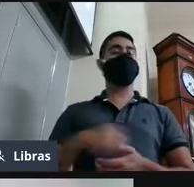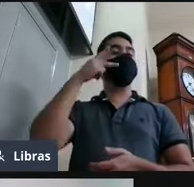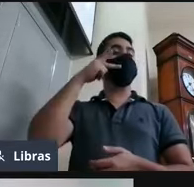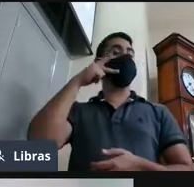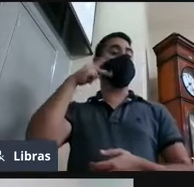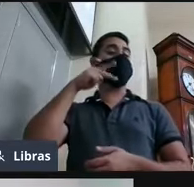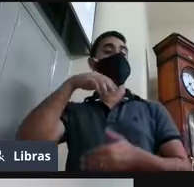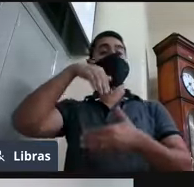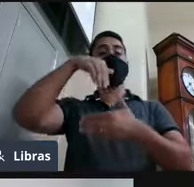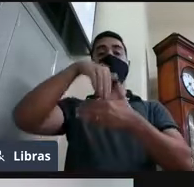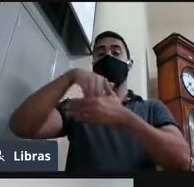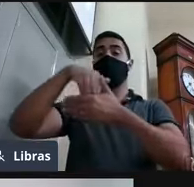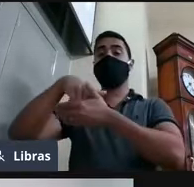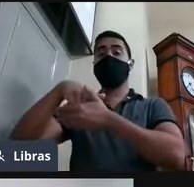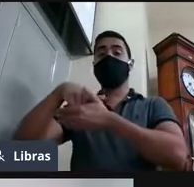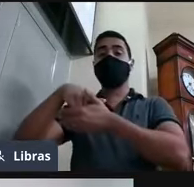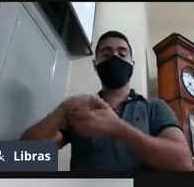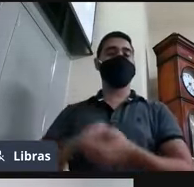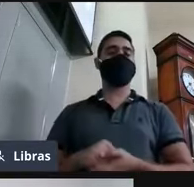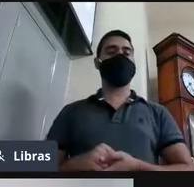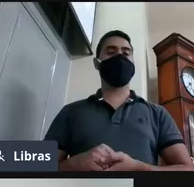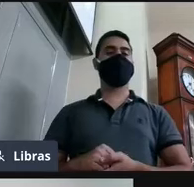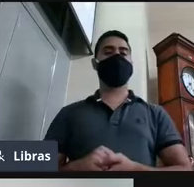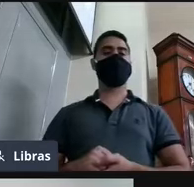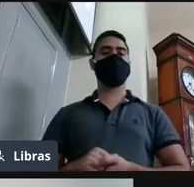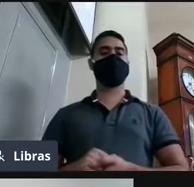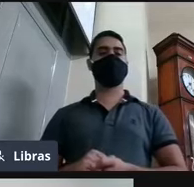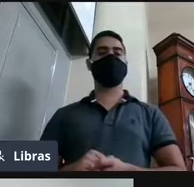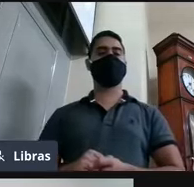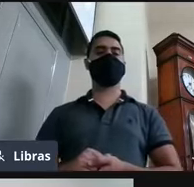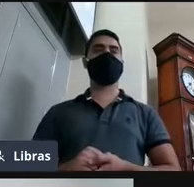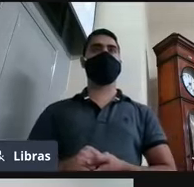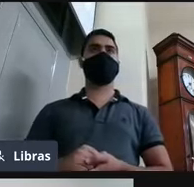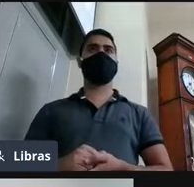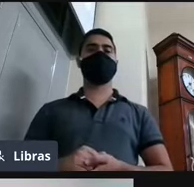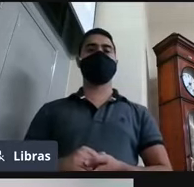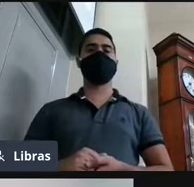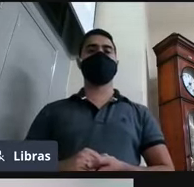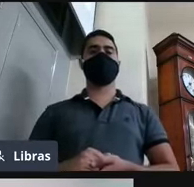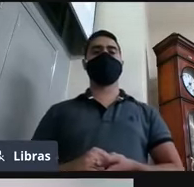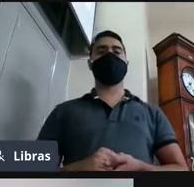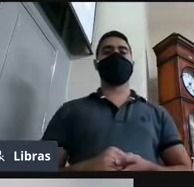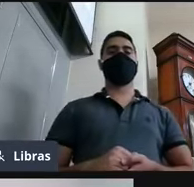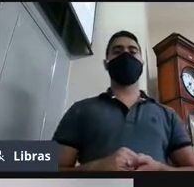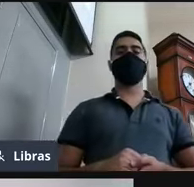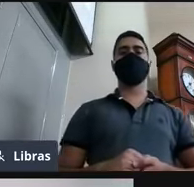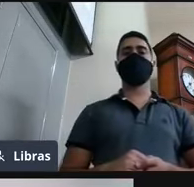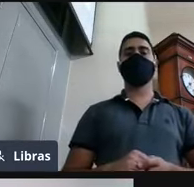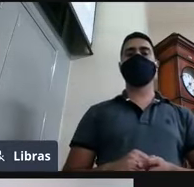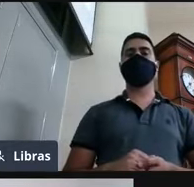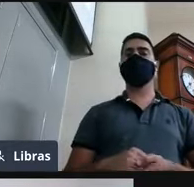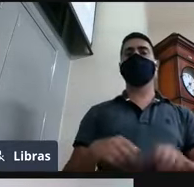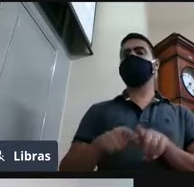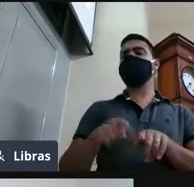votaram para as contas do prefeito. Nem sequer para